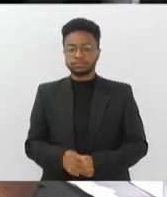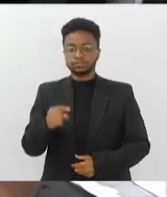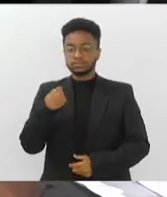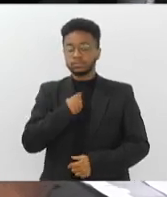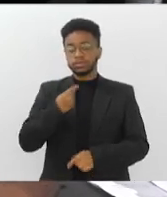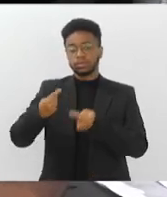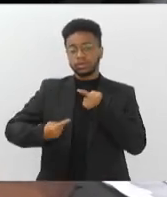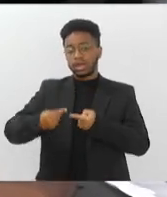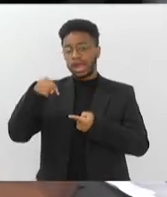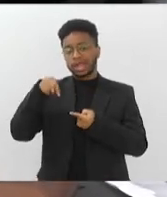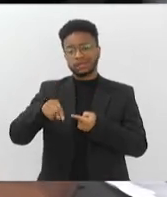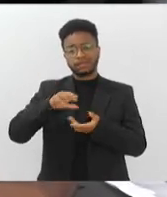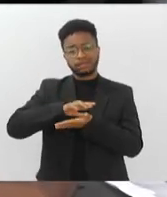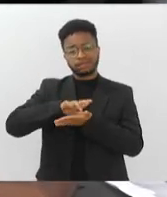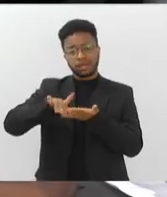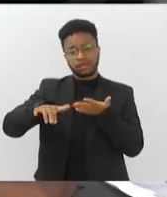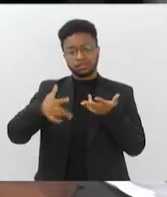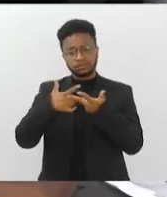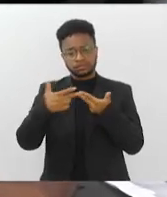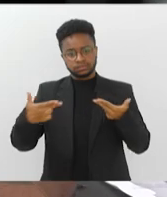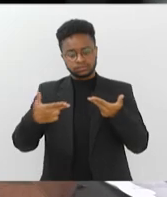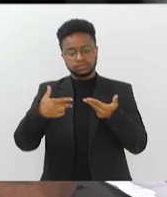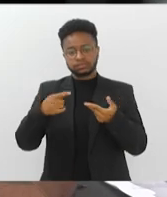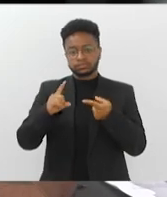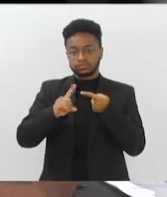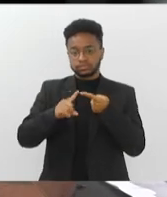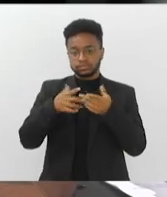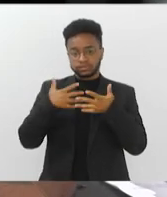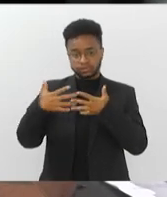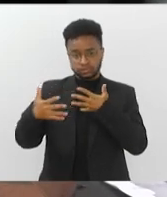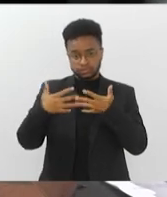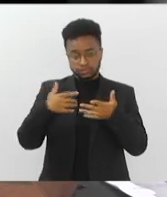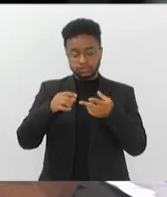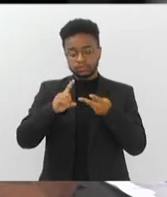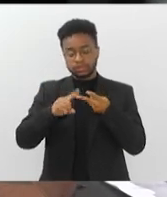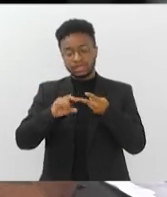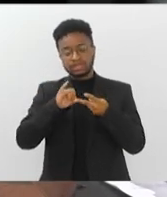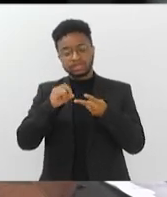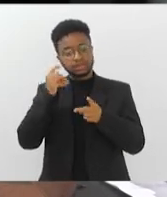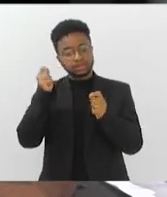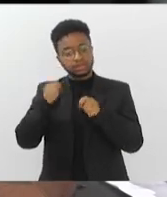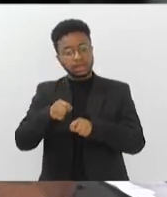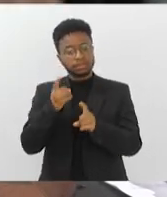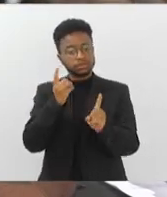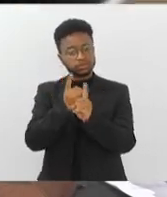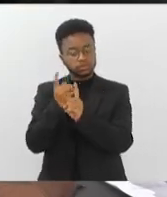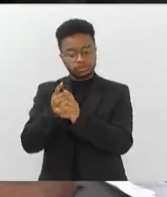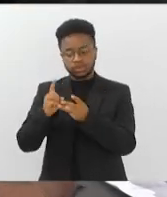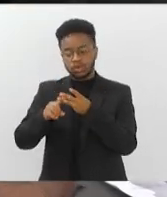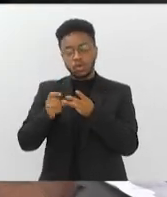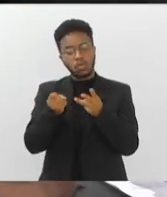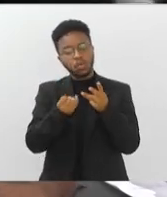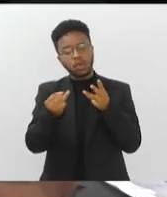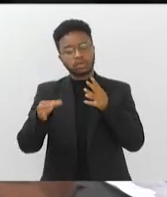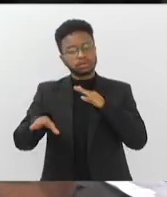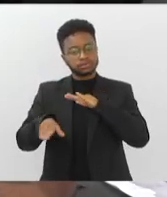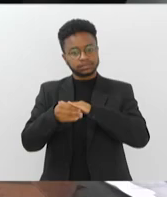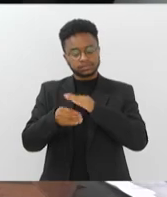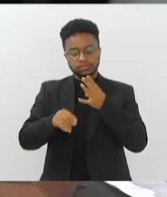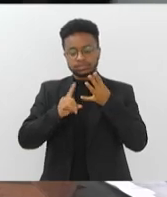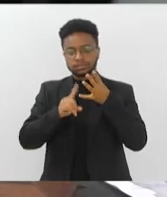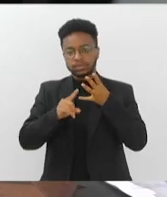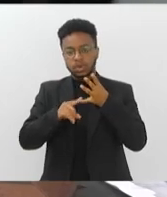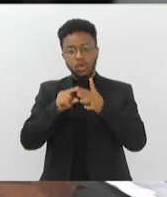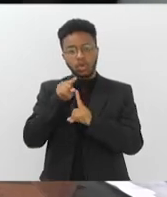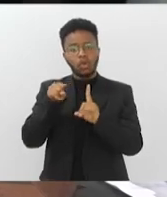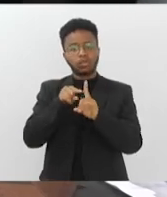são várias coisas. É a transparência, é a rastreabilidade, é o volume das emendas e o objetivo